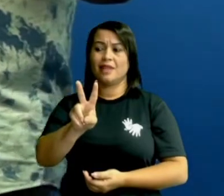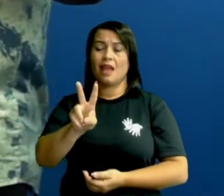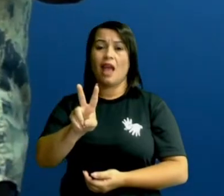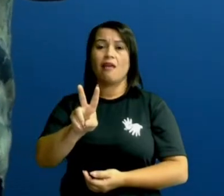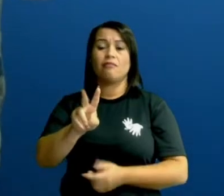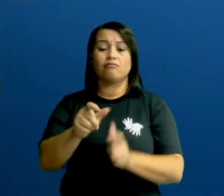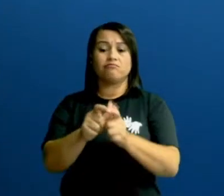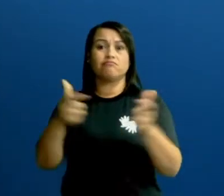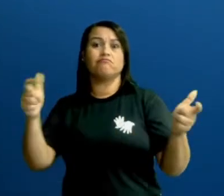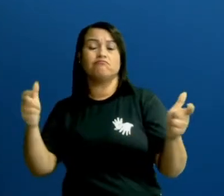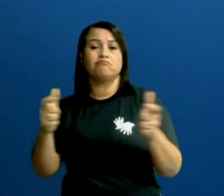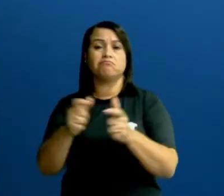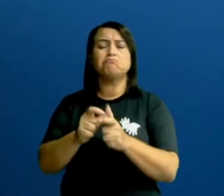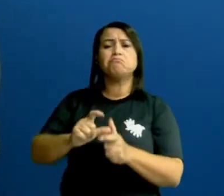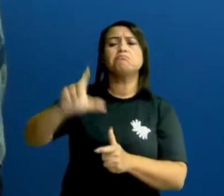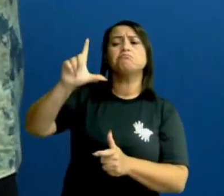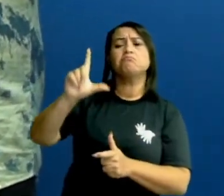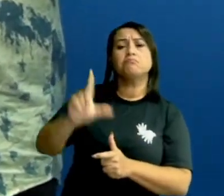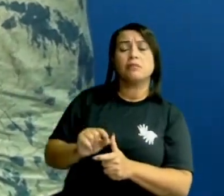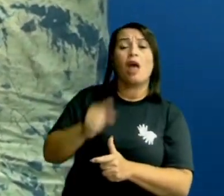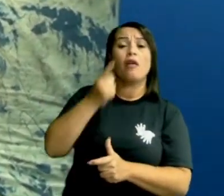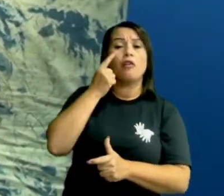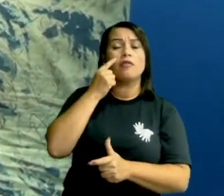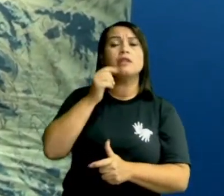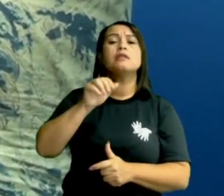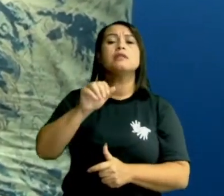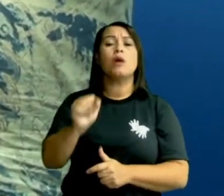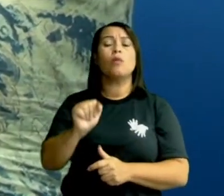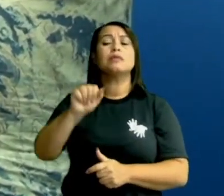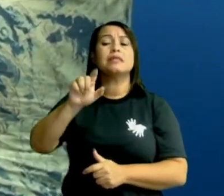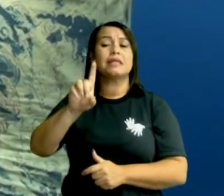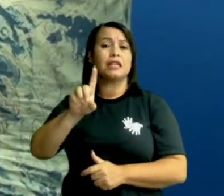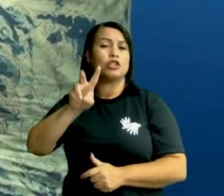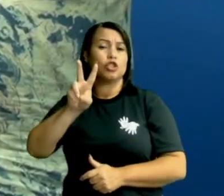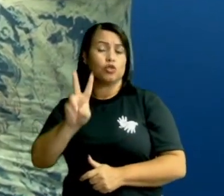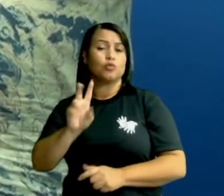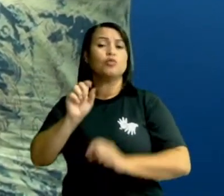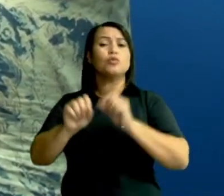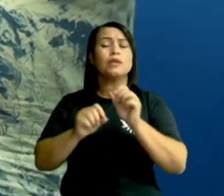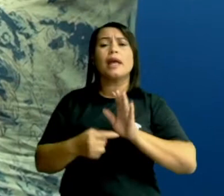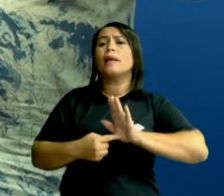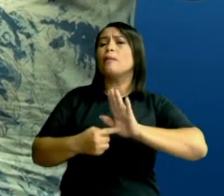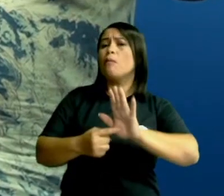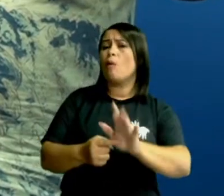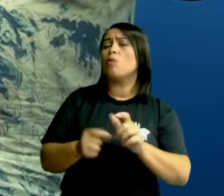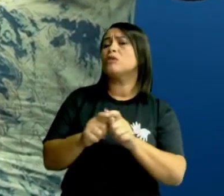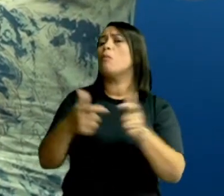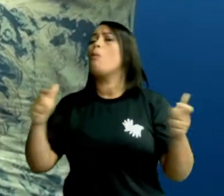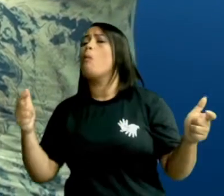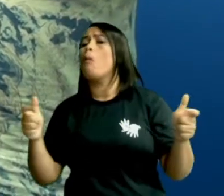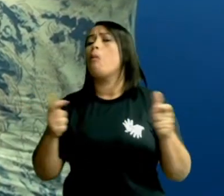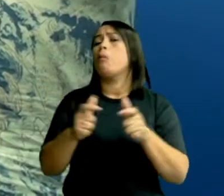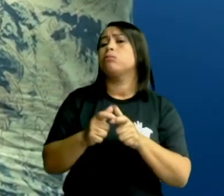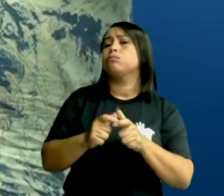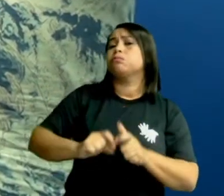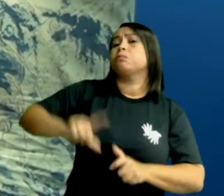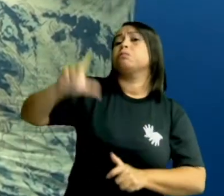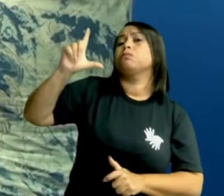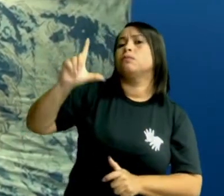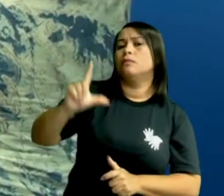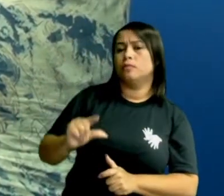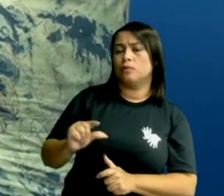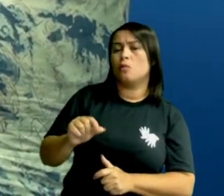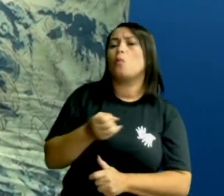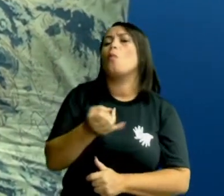de intensidade. São os adjuntos que mostram em qual proporção uma coisa acontece, ou seja, em